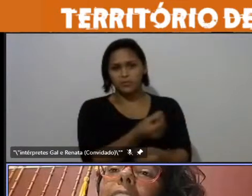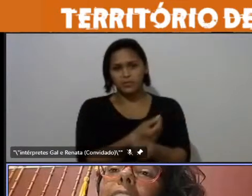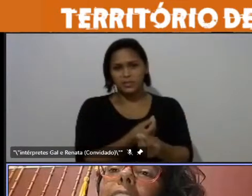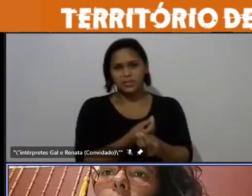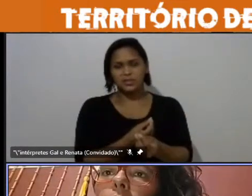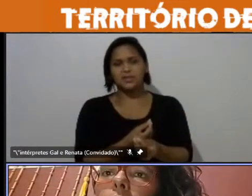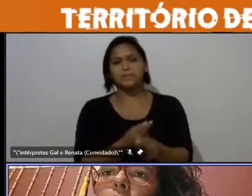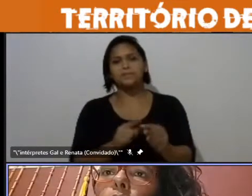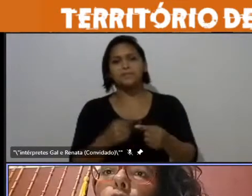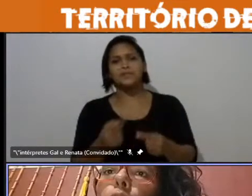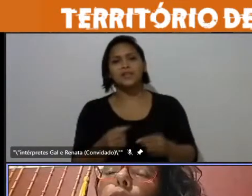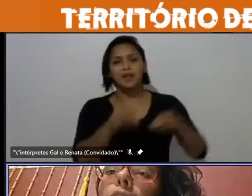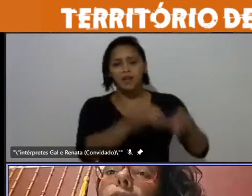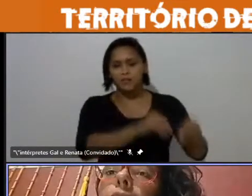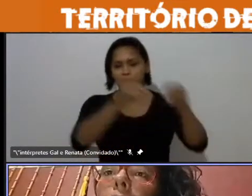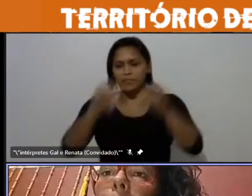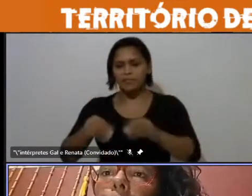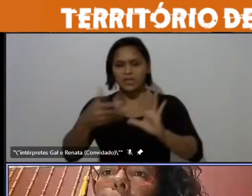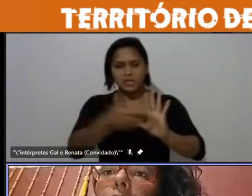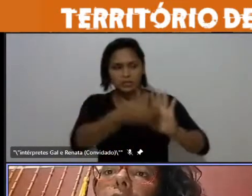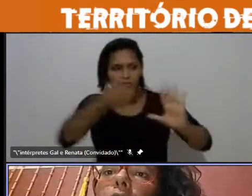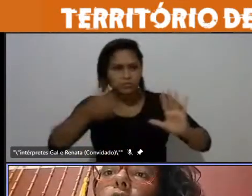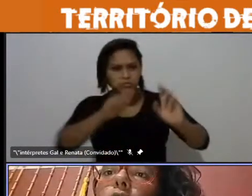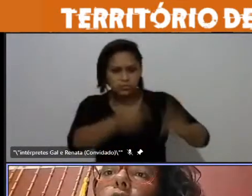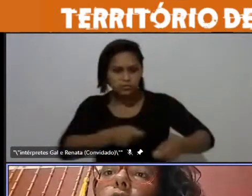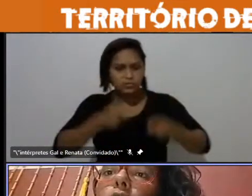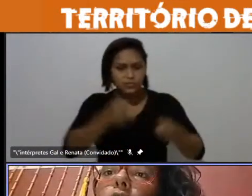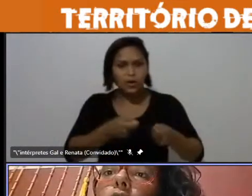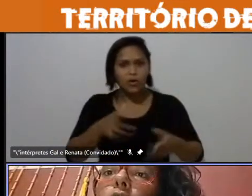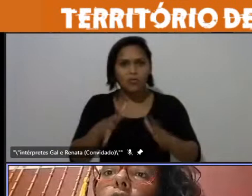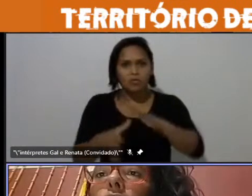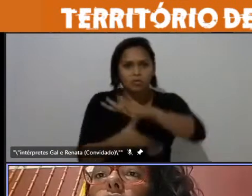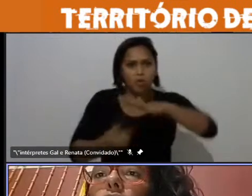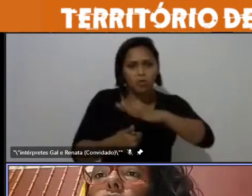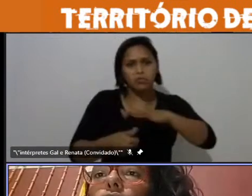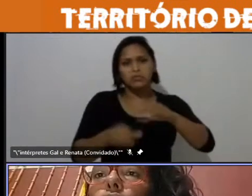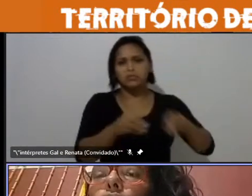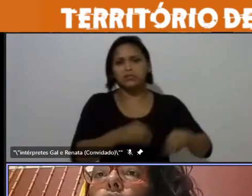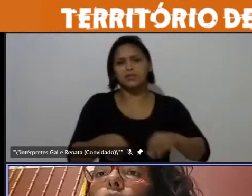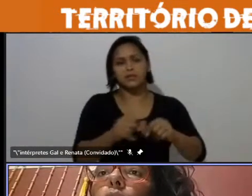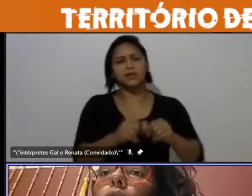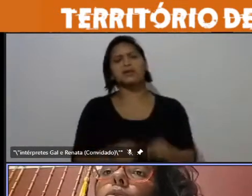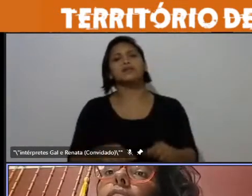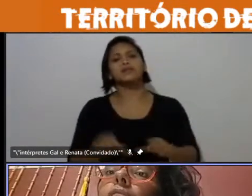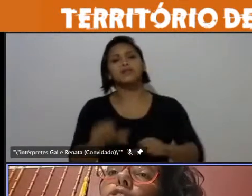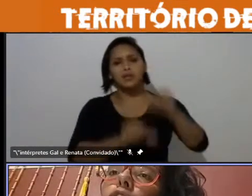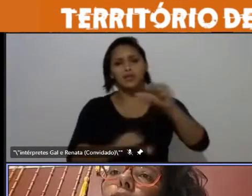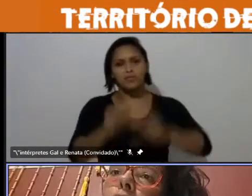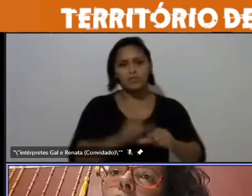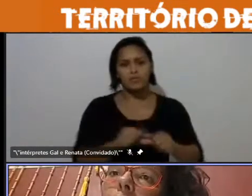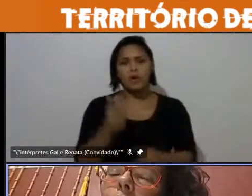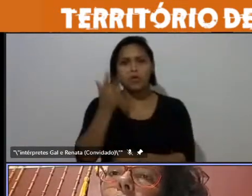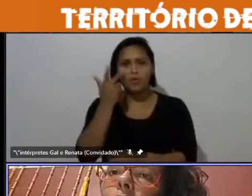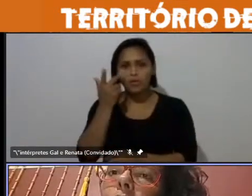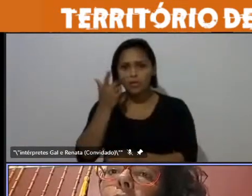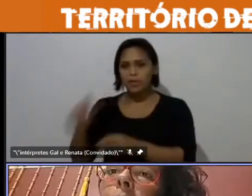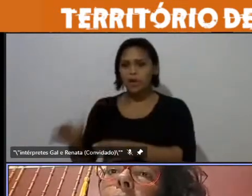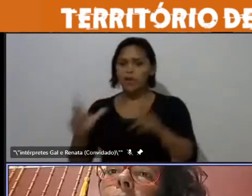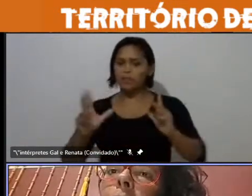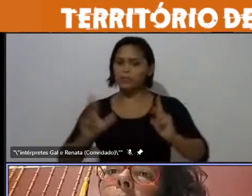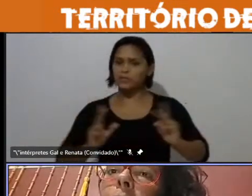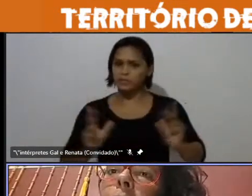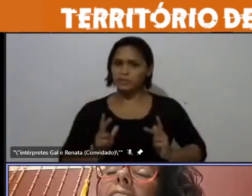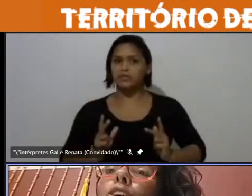dessa expropriação, né, desse roubo da terra ou da transformação de territórios de uso comum em territórios